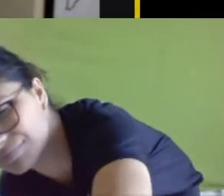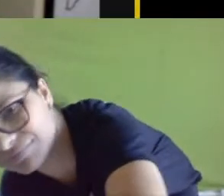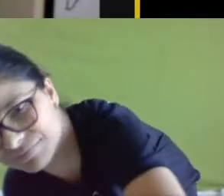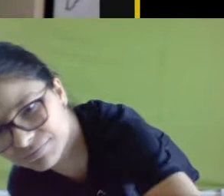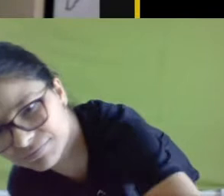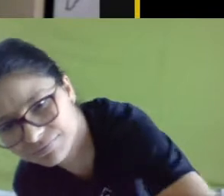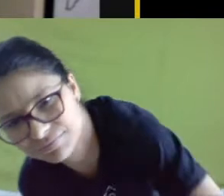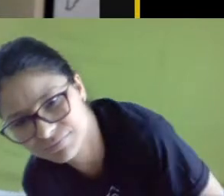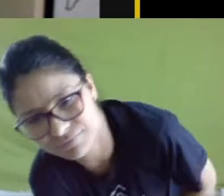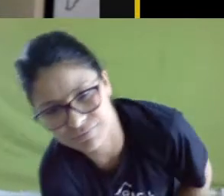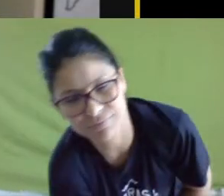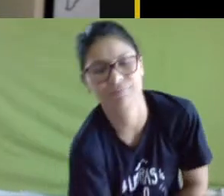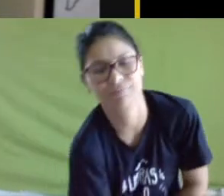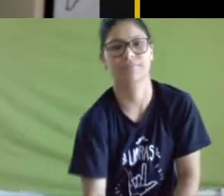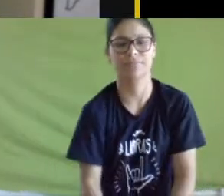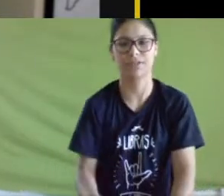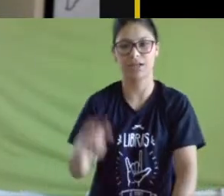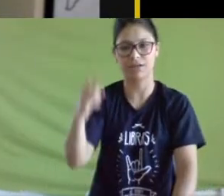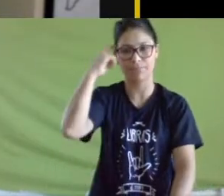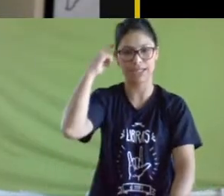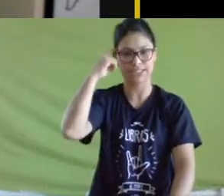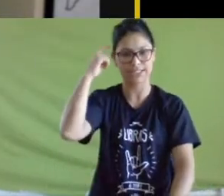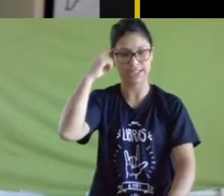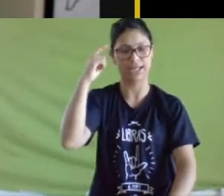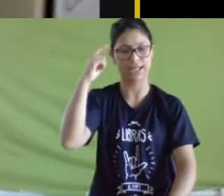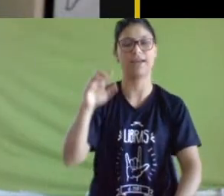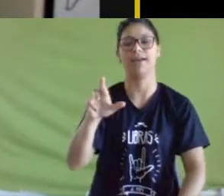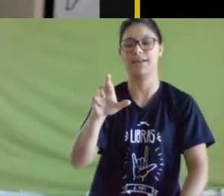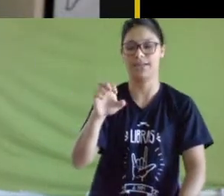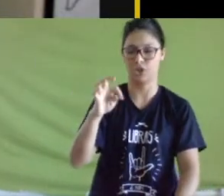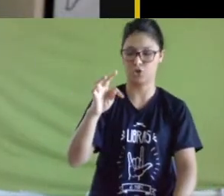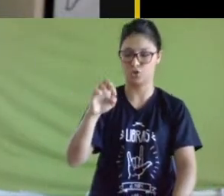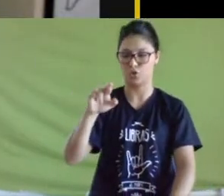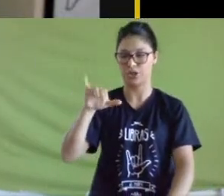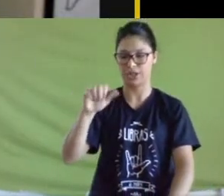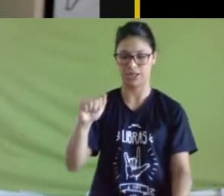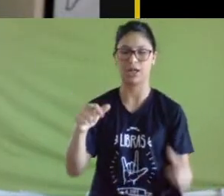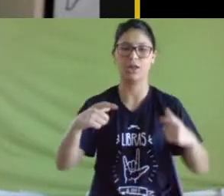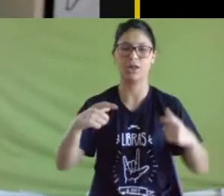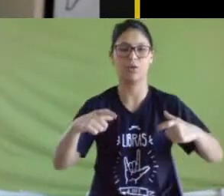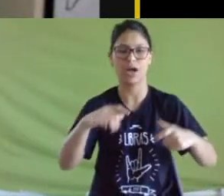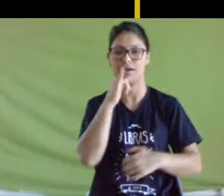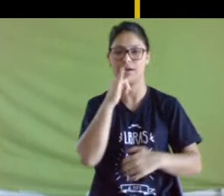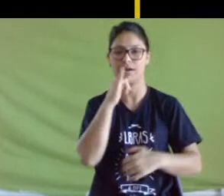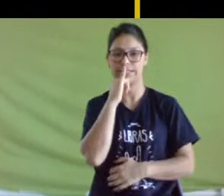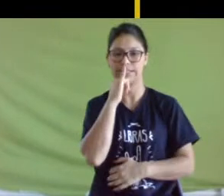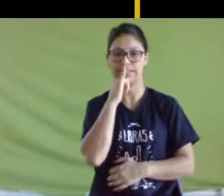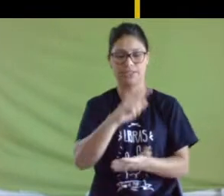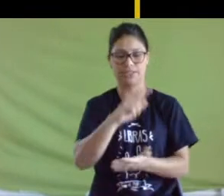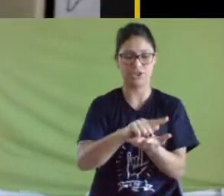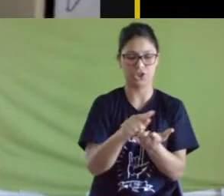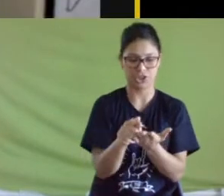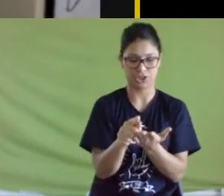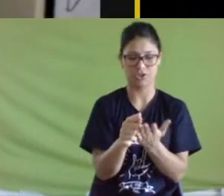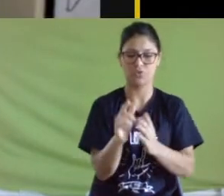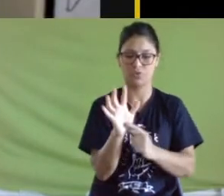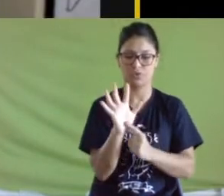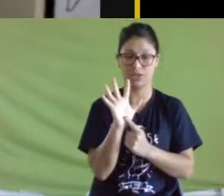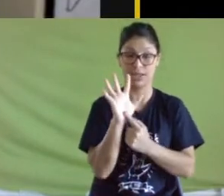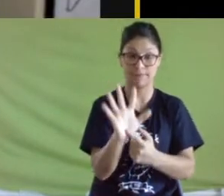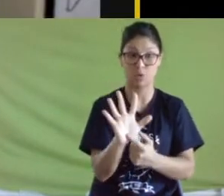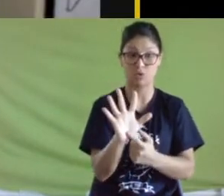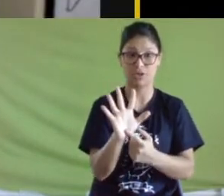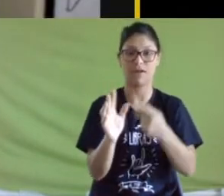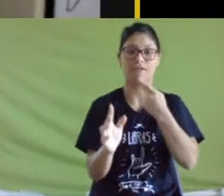eu poderia pensar que a retórica, os lugares comuns do gênero demonstrativo, que fala